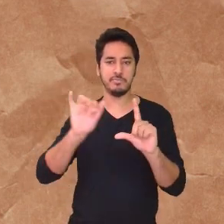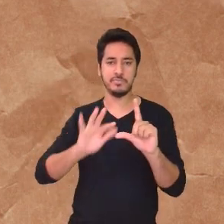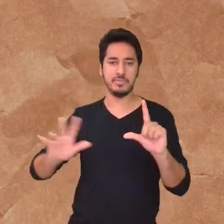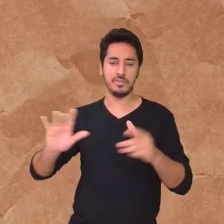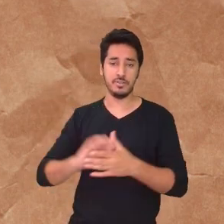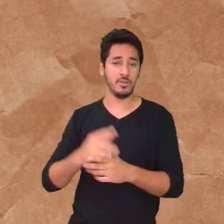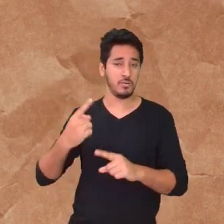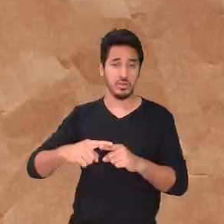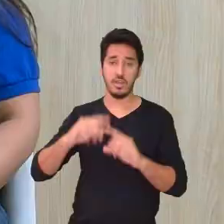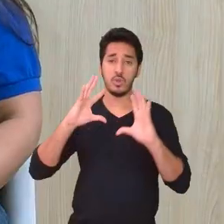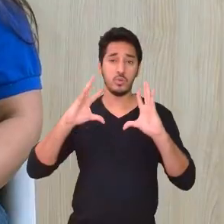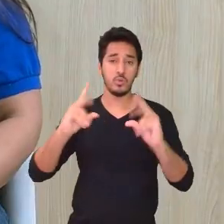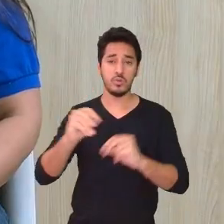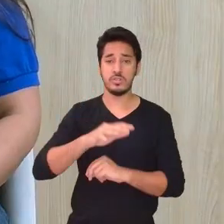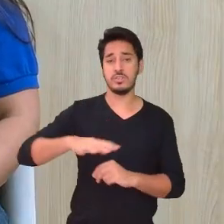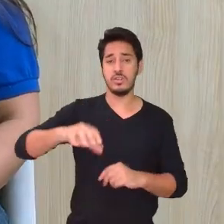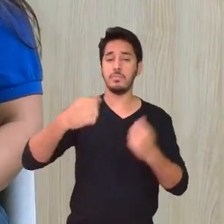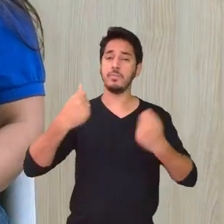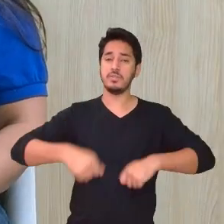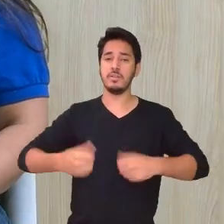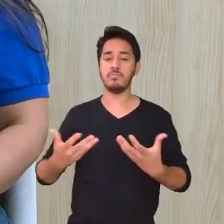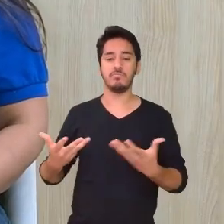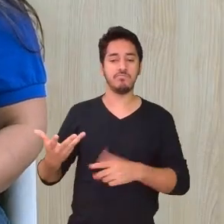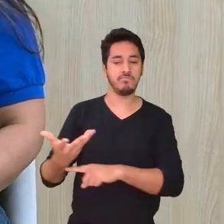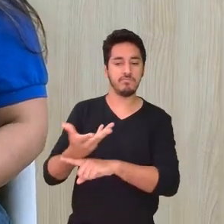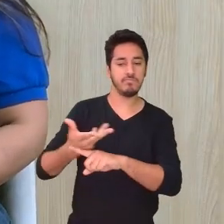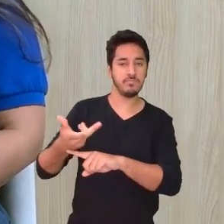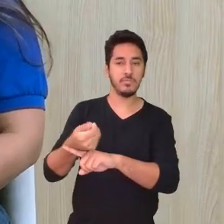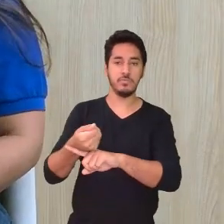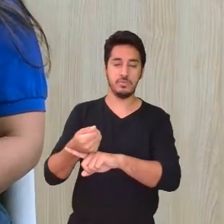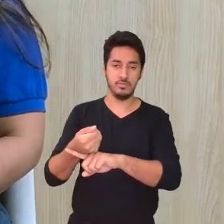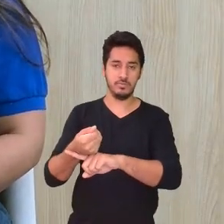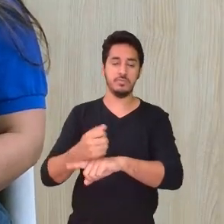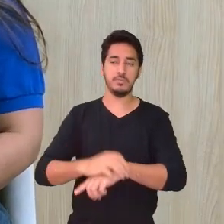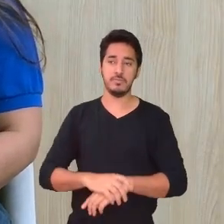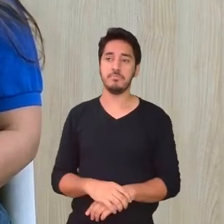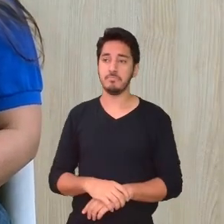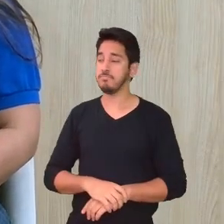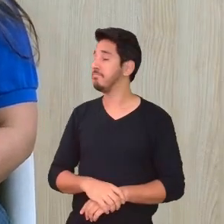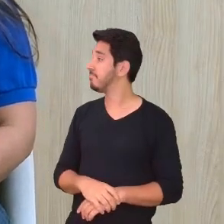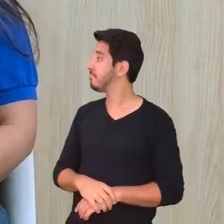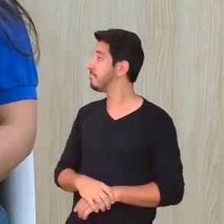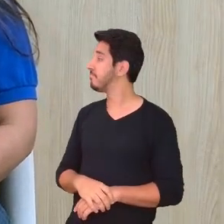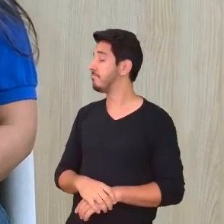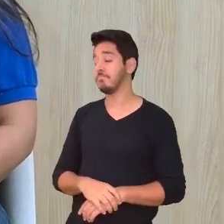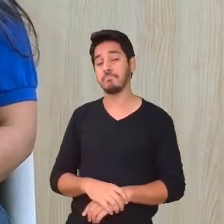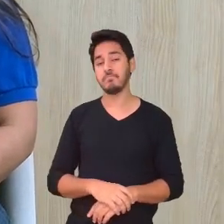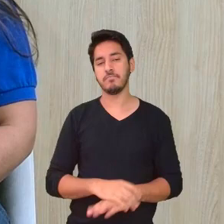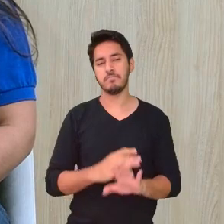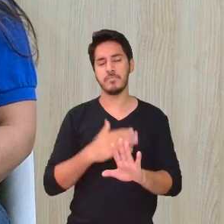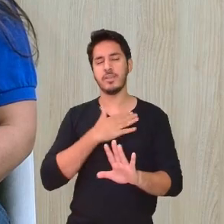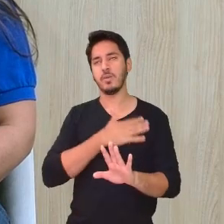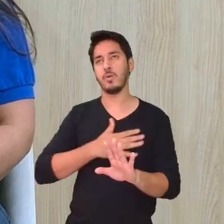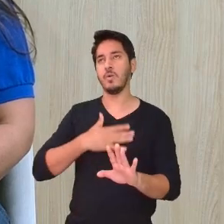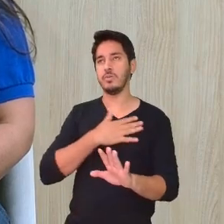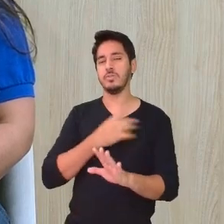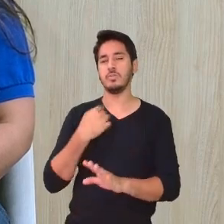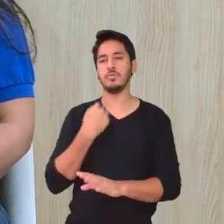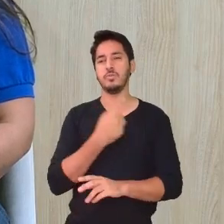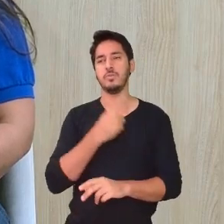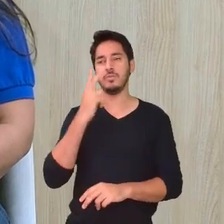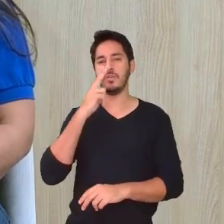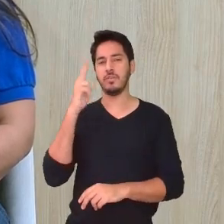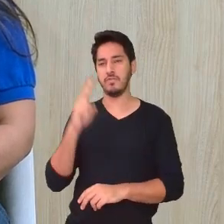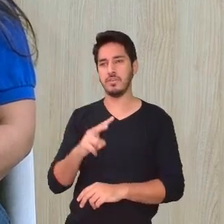todas as áreas a gente precisa dominar a linguagem efetivamente, não é? Exatamente. Eu gosto quando a gente observa